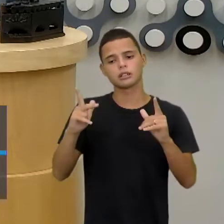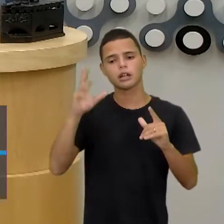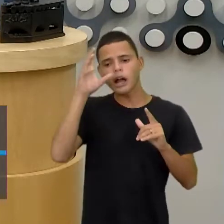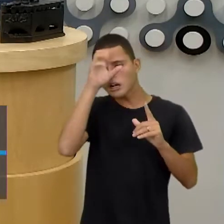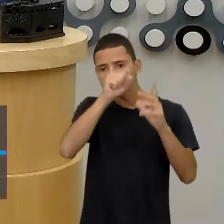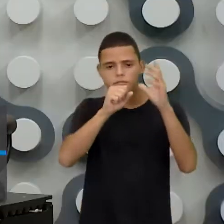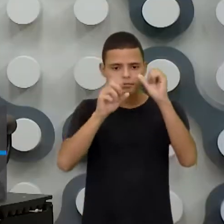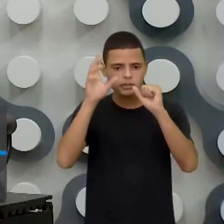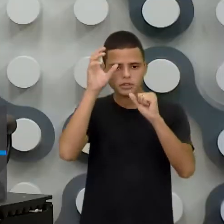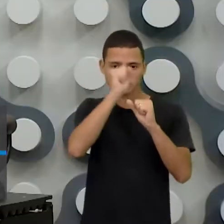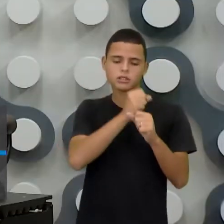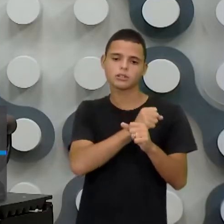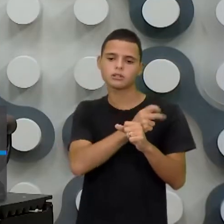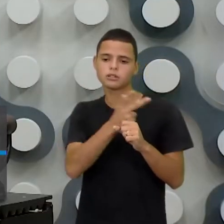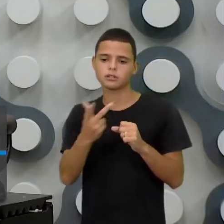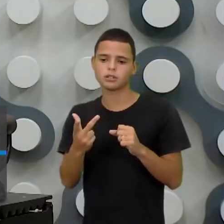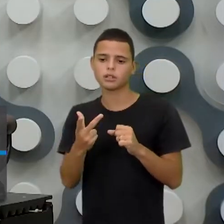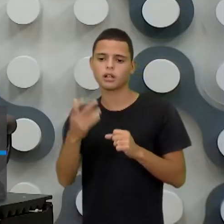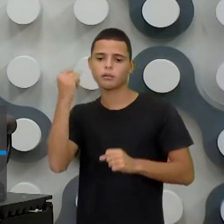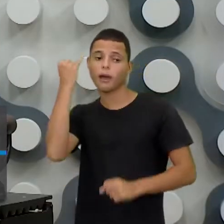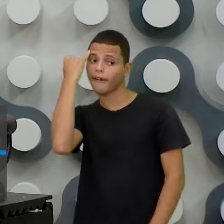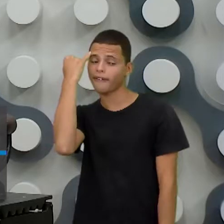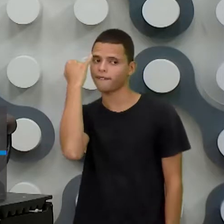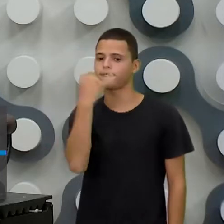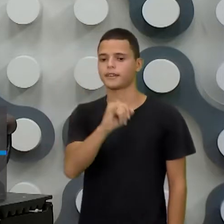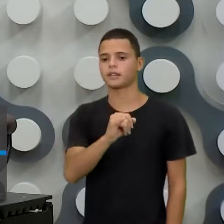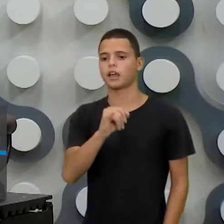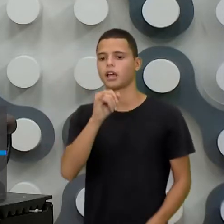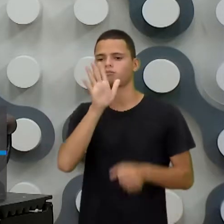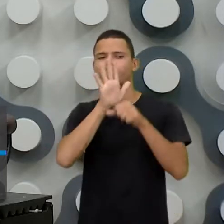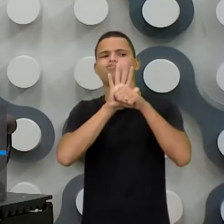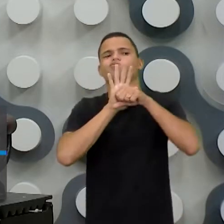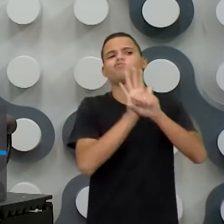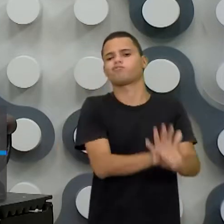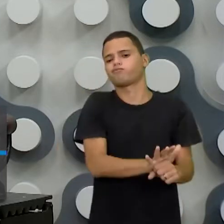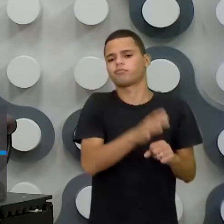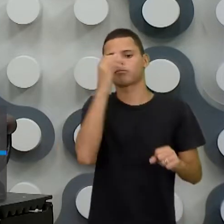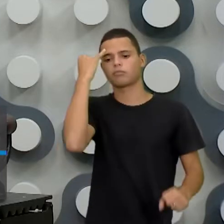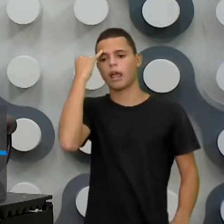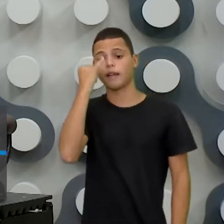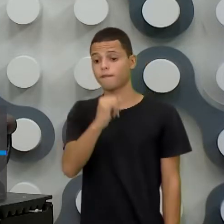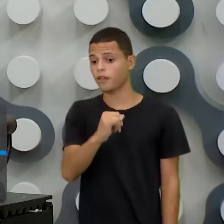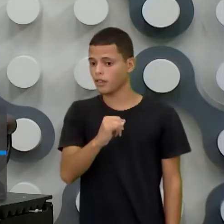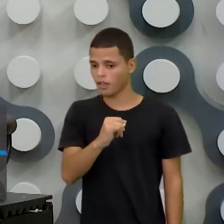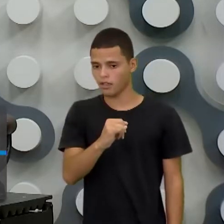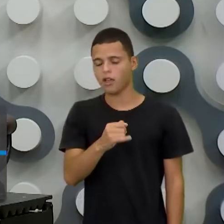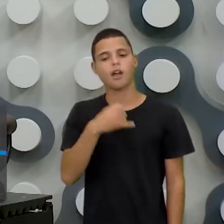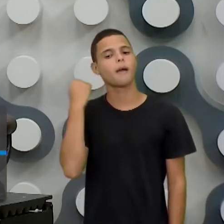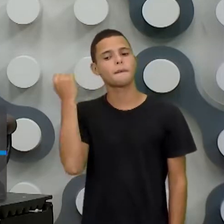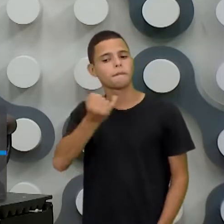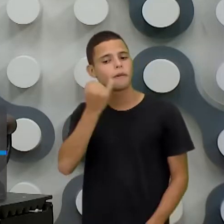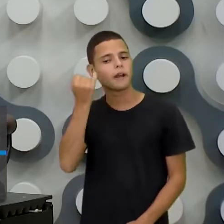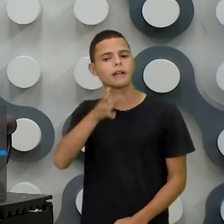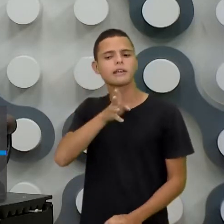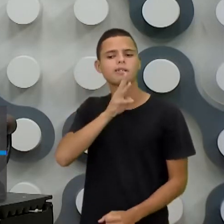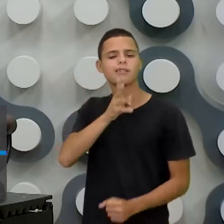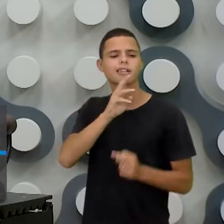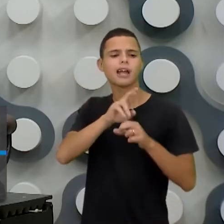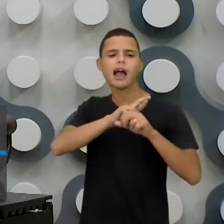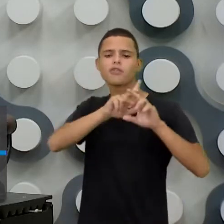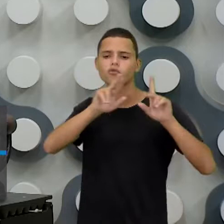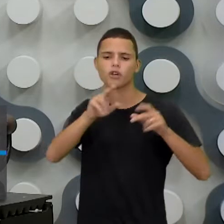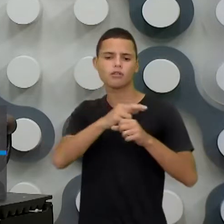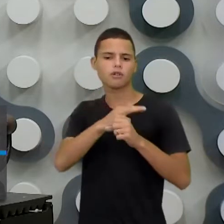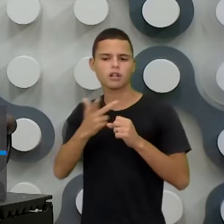para combater o preconceito linguístico. Então, por isso que é importante conhecer aí as diferentes variedades da língua, para a gente aprender